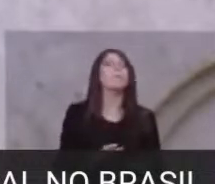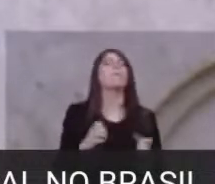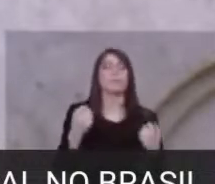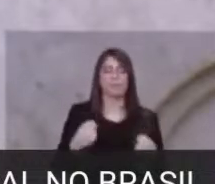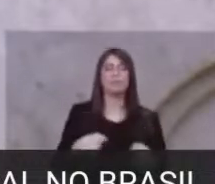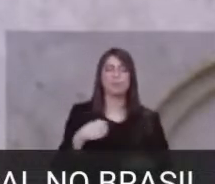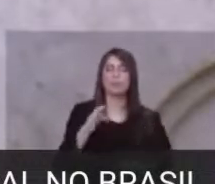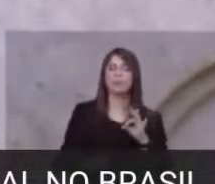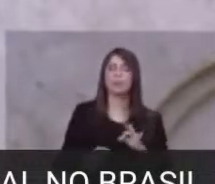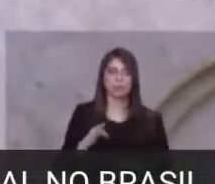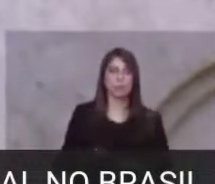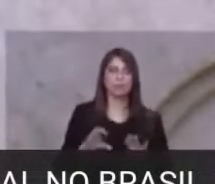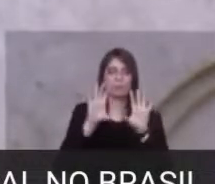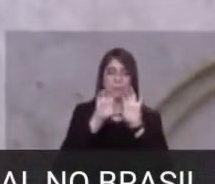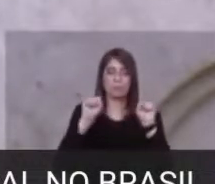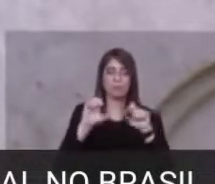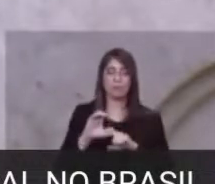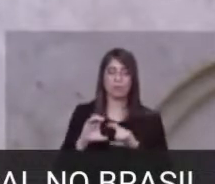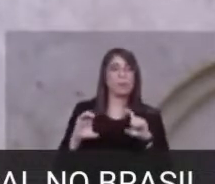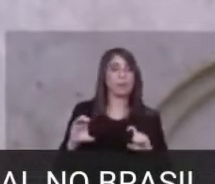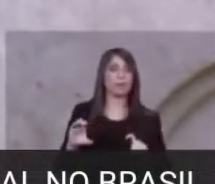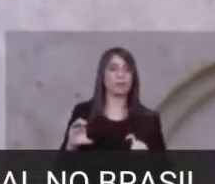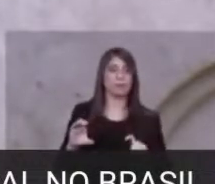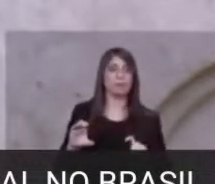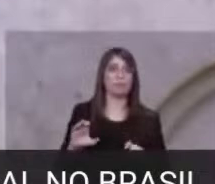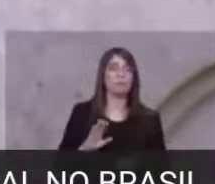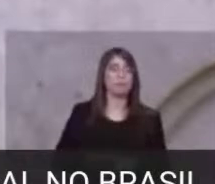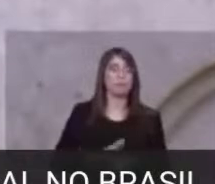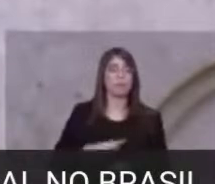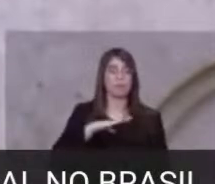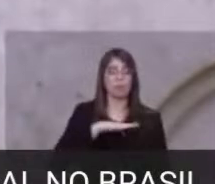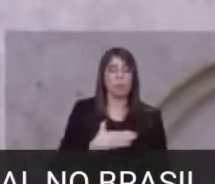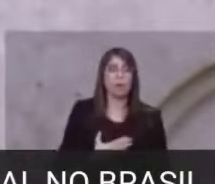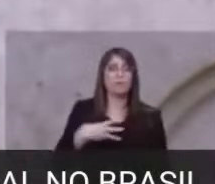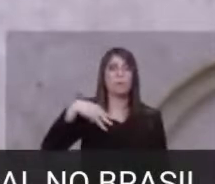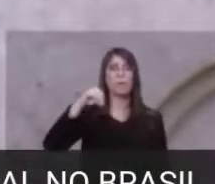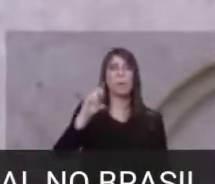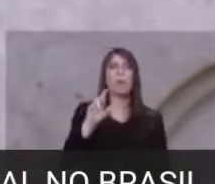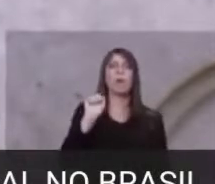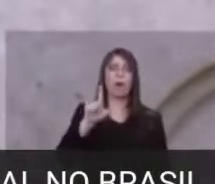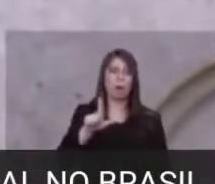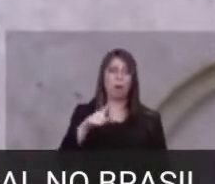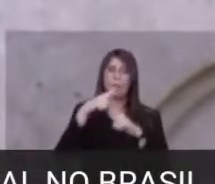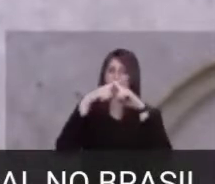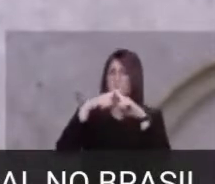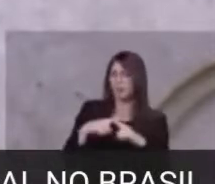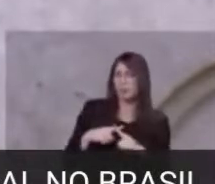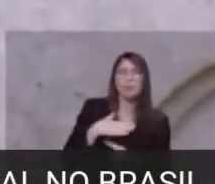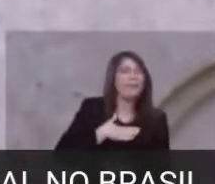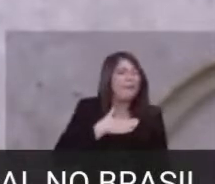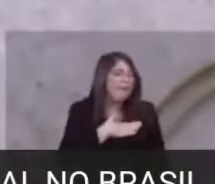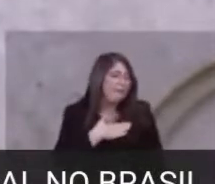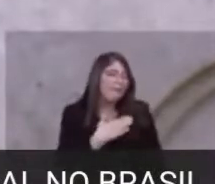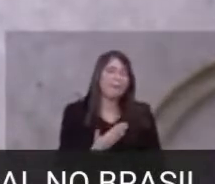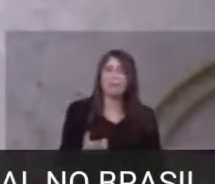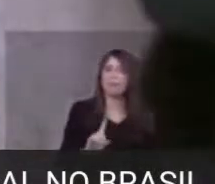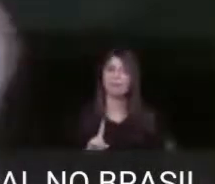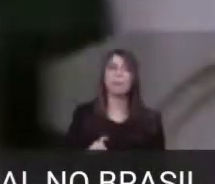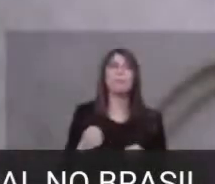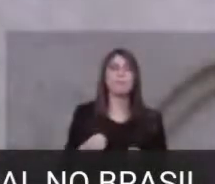controvertidas. Tribunais independentes e que atuam com coragem moral não disputam torneios de simpatia.